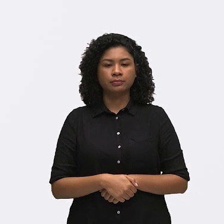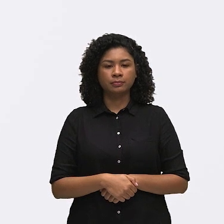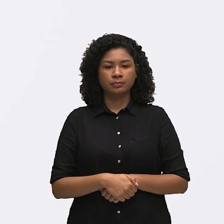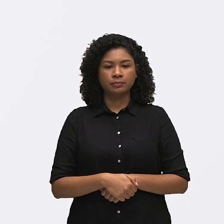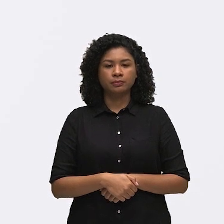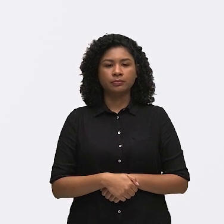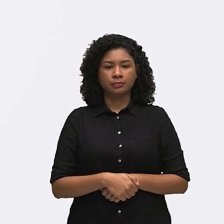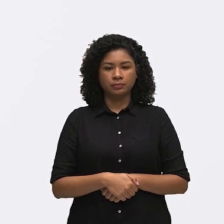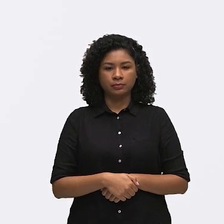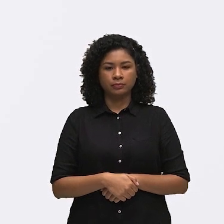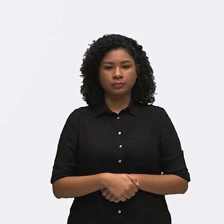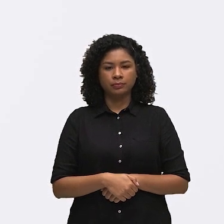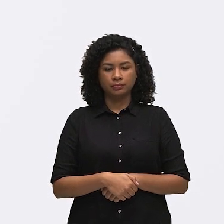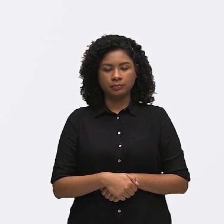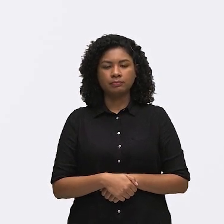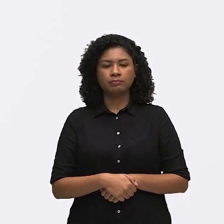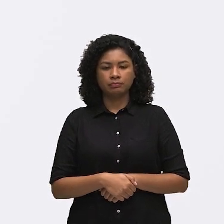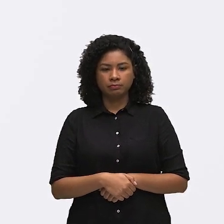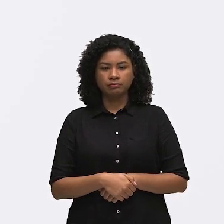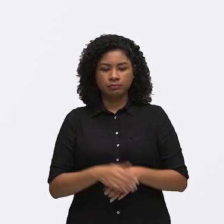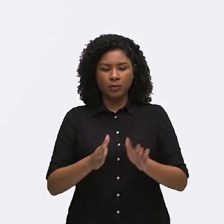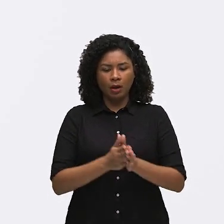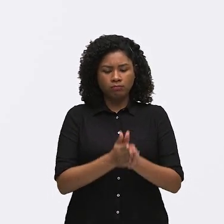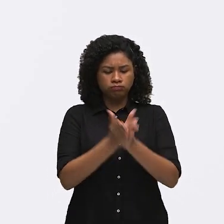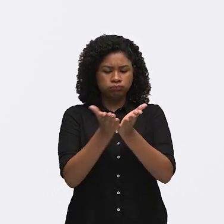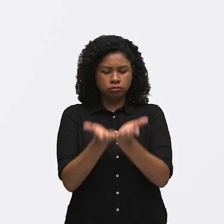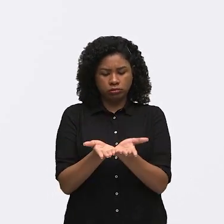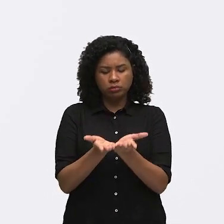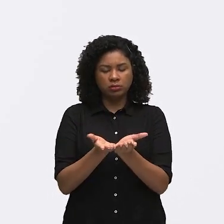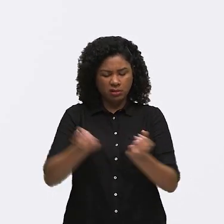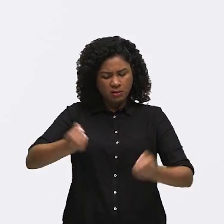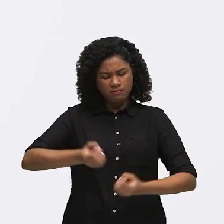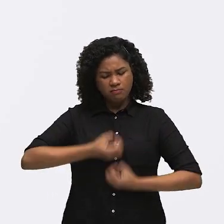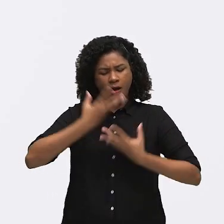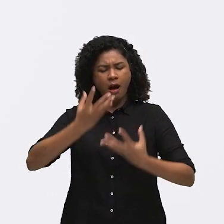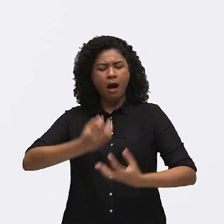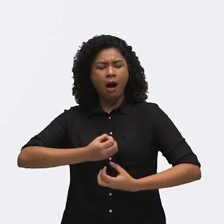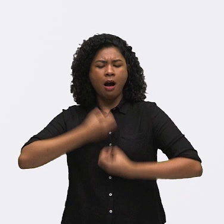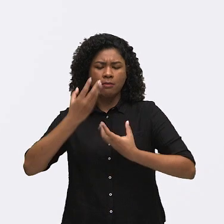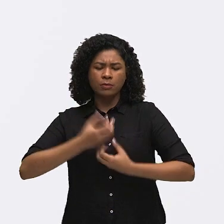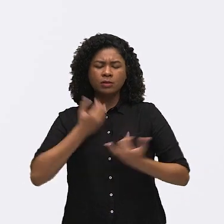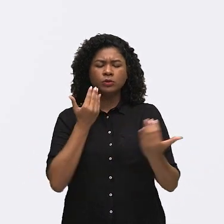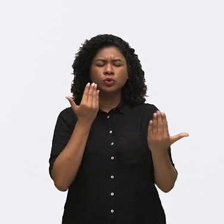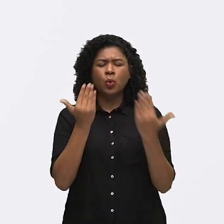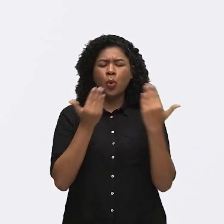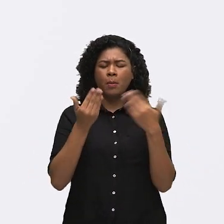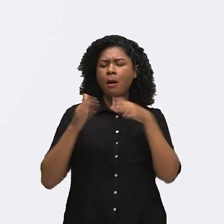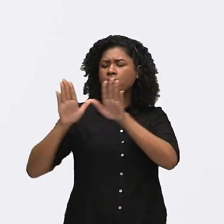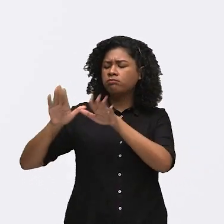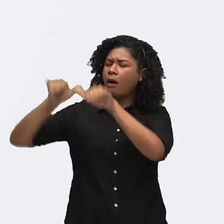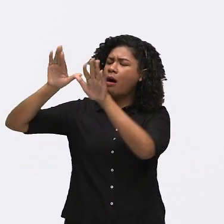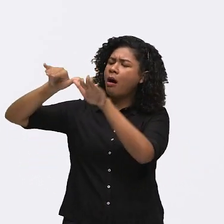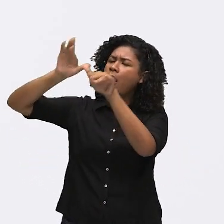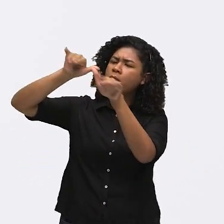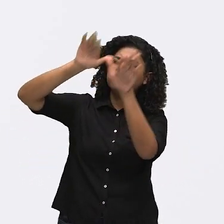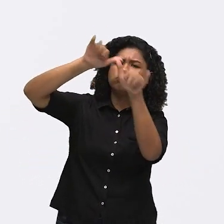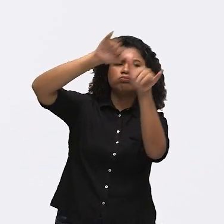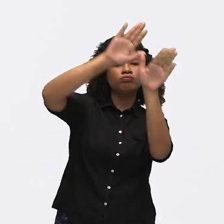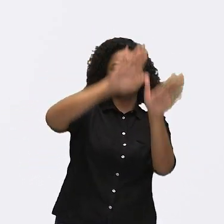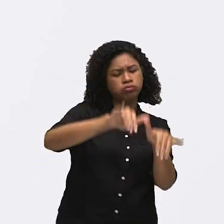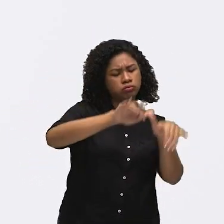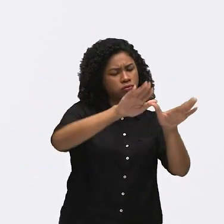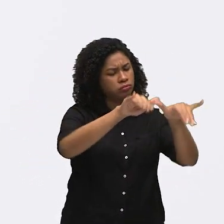então, os poemas são pássaros que chegam, não se sabe de onde, e pousam. Olhem